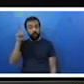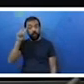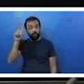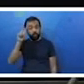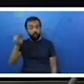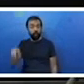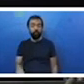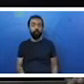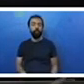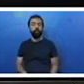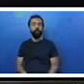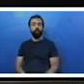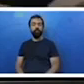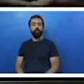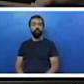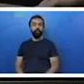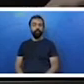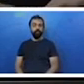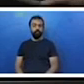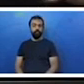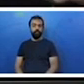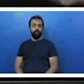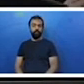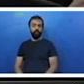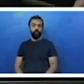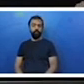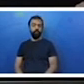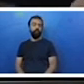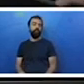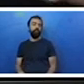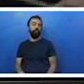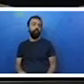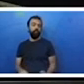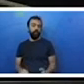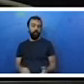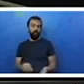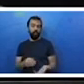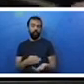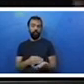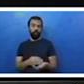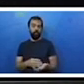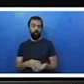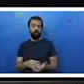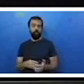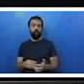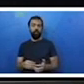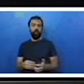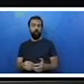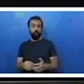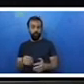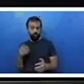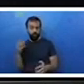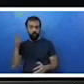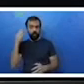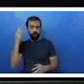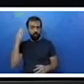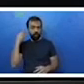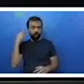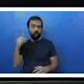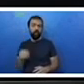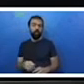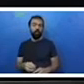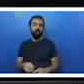O parkour ele é um tipo de atividade inspirada num método natural da educação física. Ele foi idealizado por George